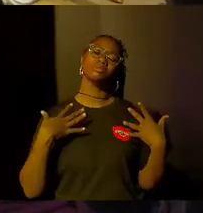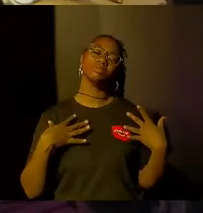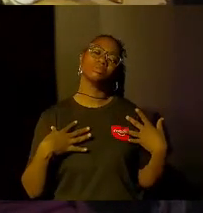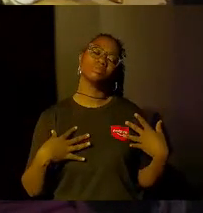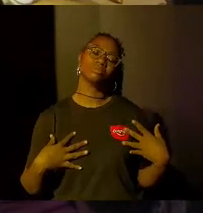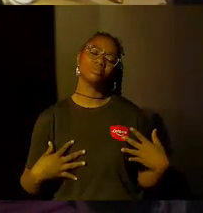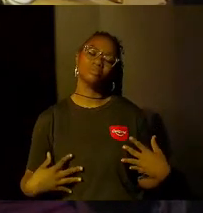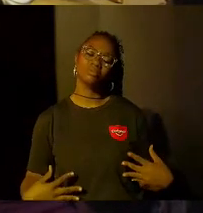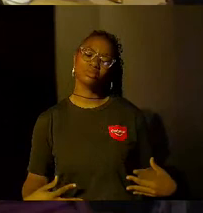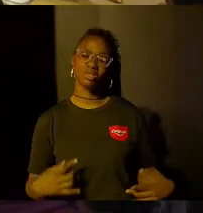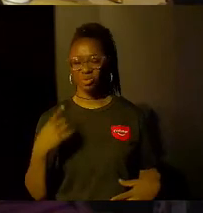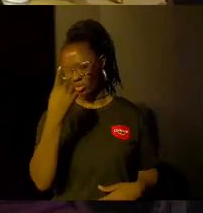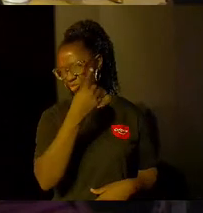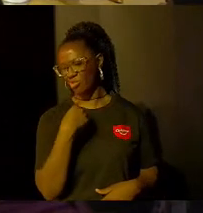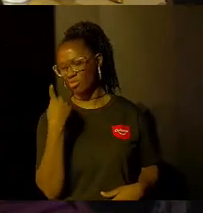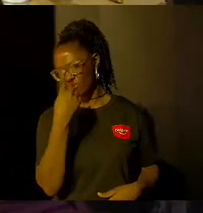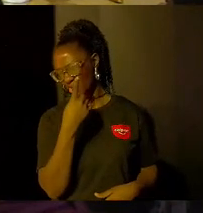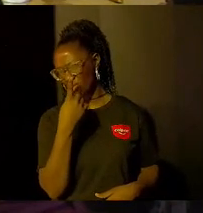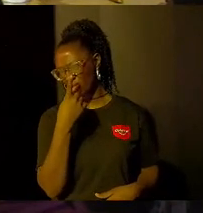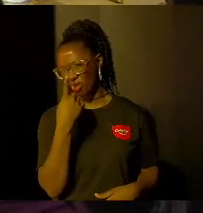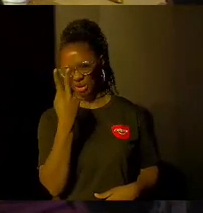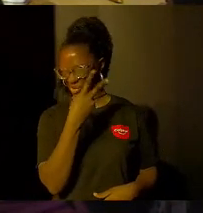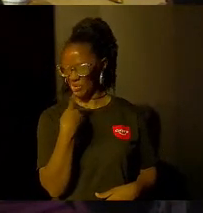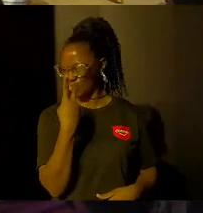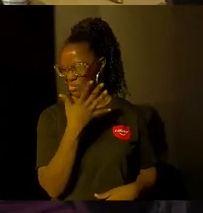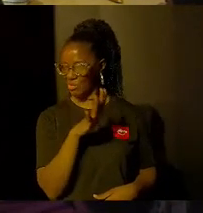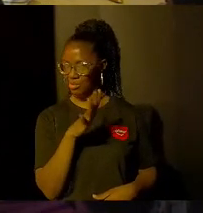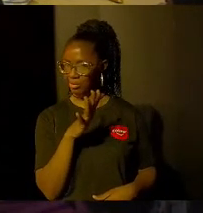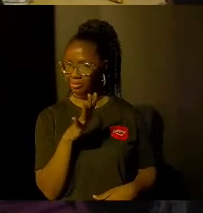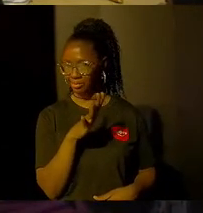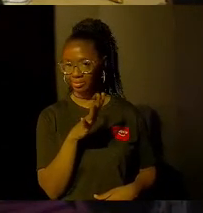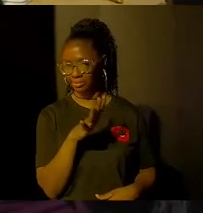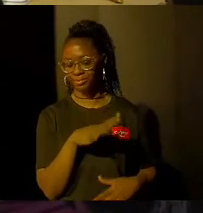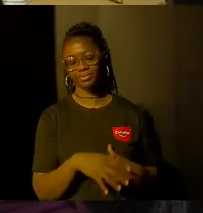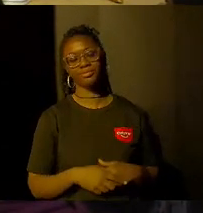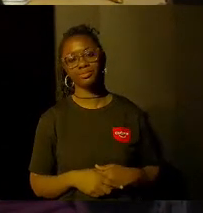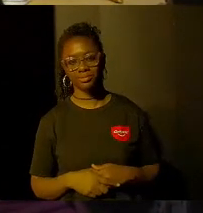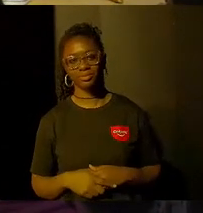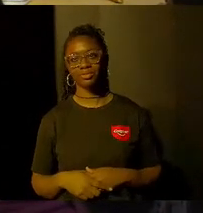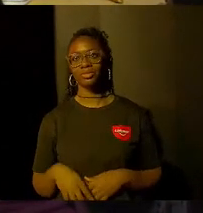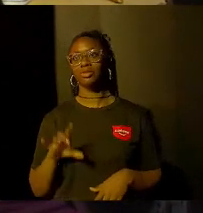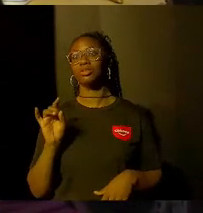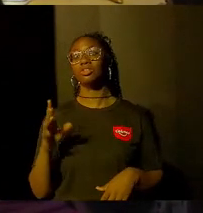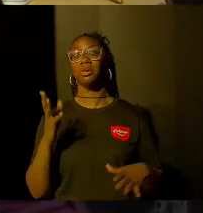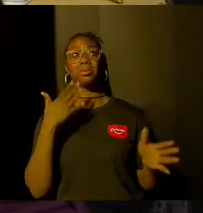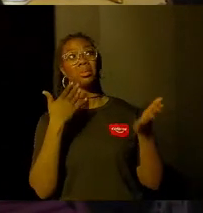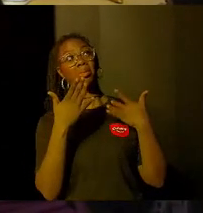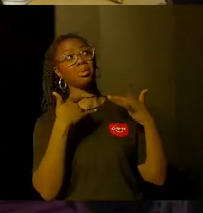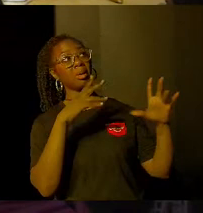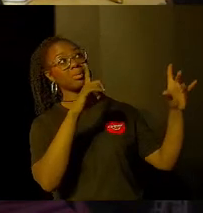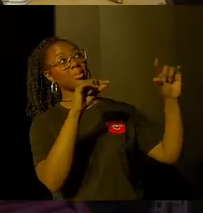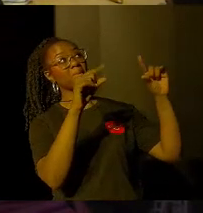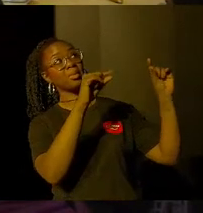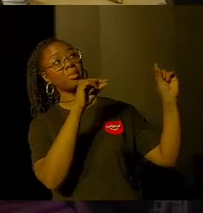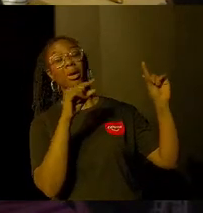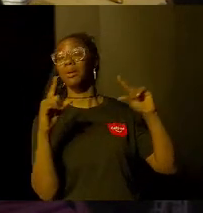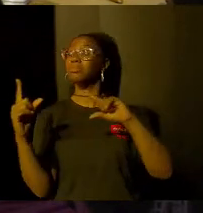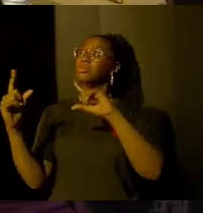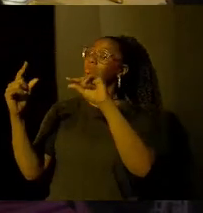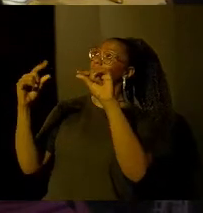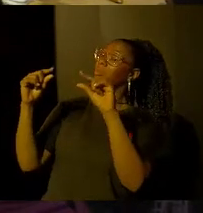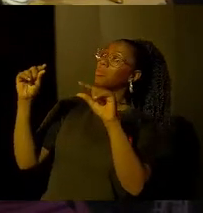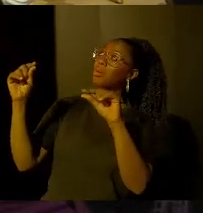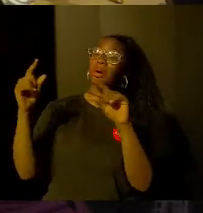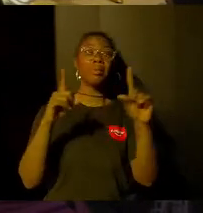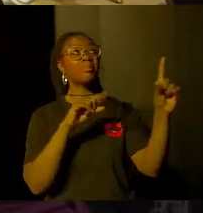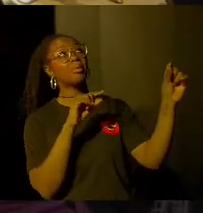ficava uma hora duas horas desse jeito e móvel como lagarto papeando com os passarinhos na língua deles até